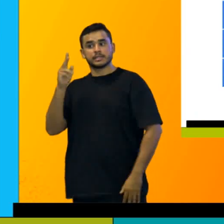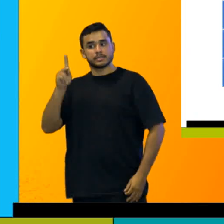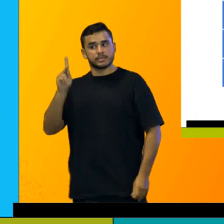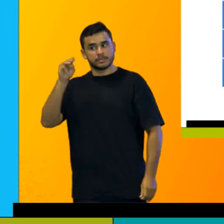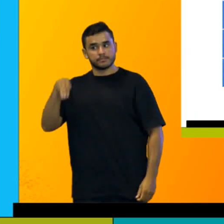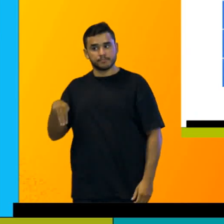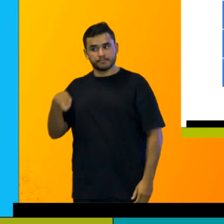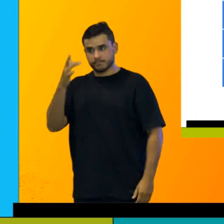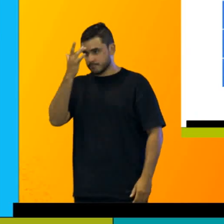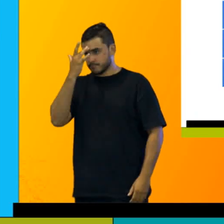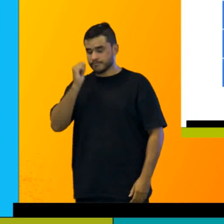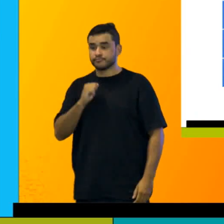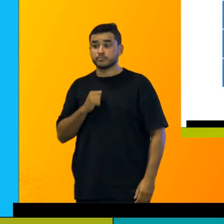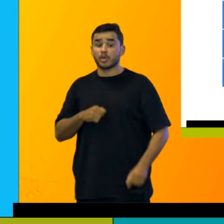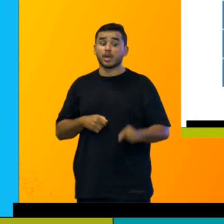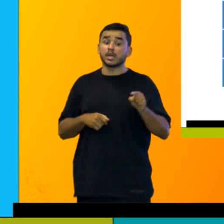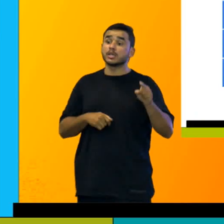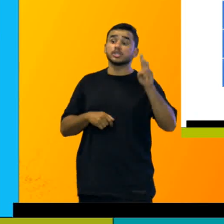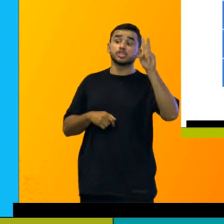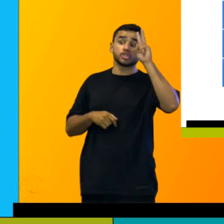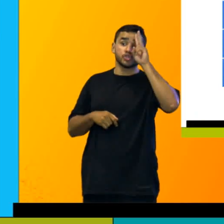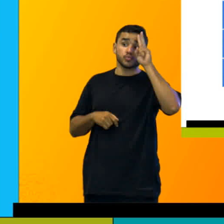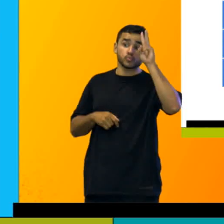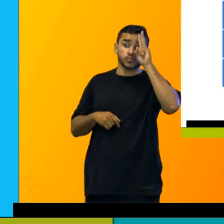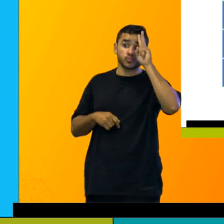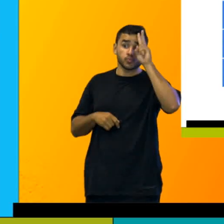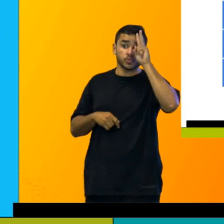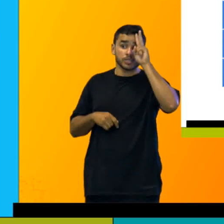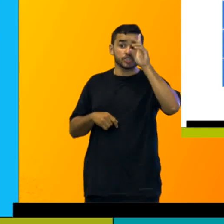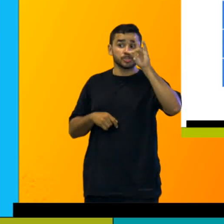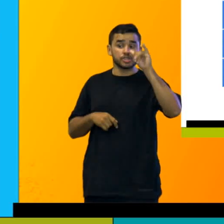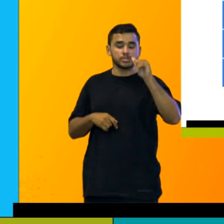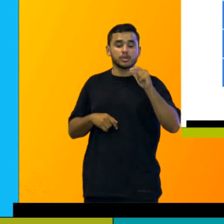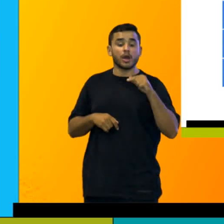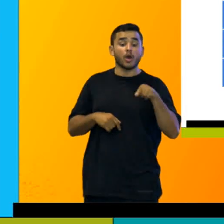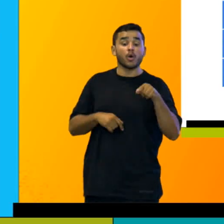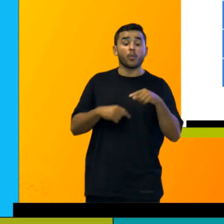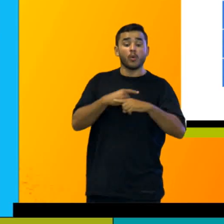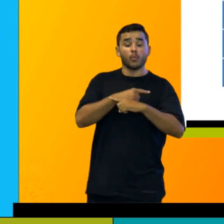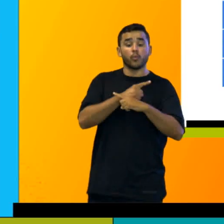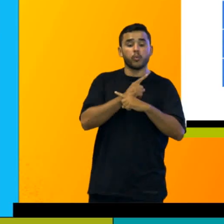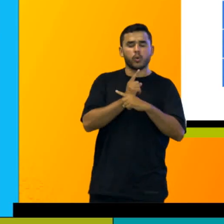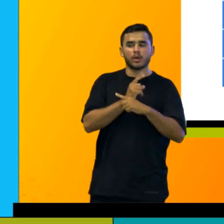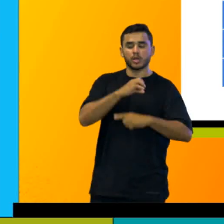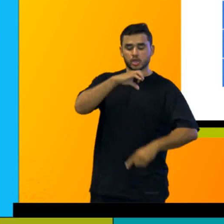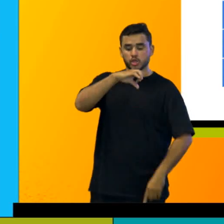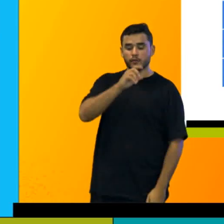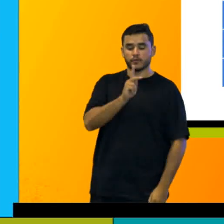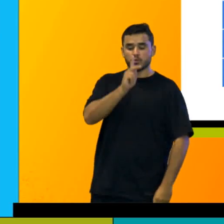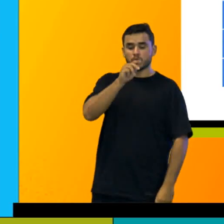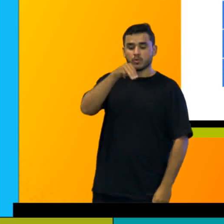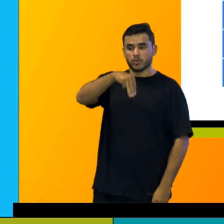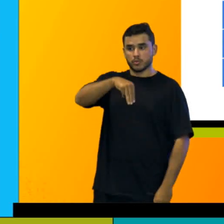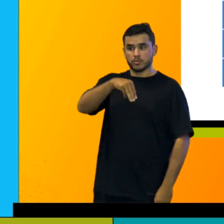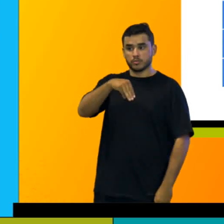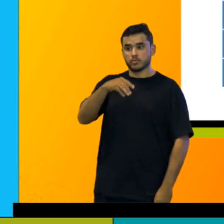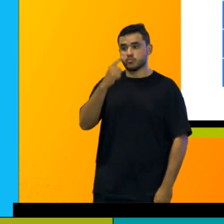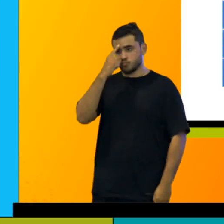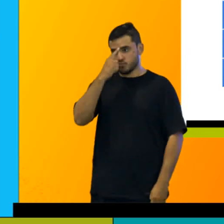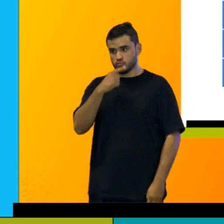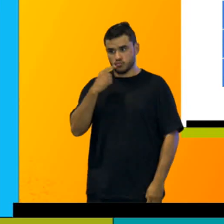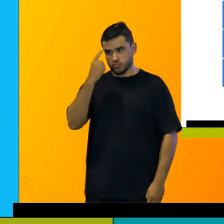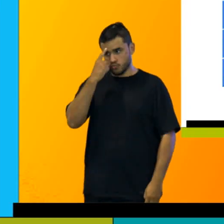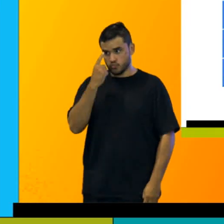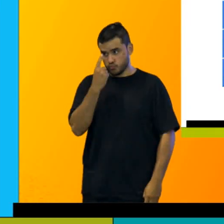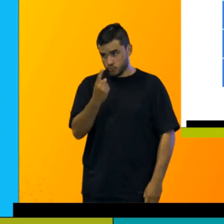Segunda-feira, velocidade do ônibus, 9 quilômetros por hora. Então ele anda 9 quilômetros em 1 hora. A